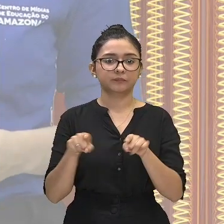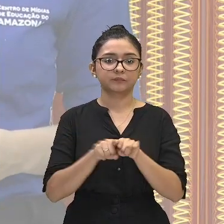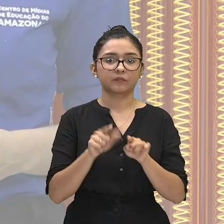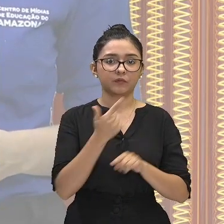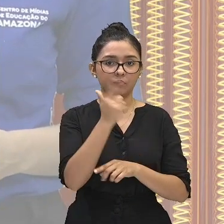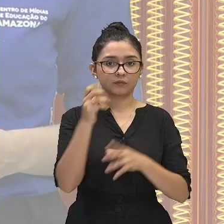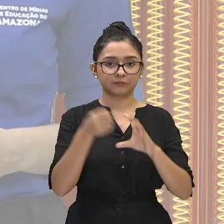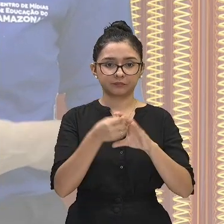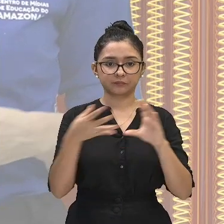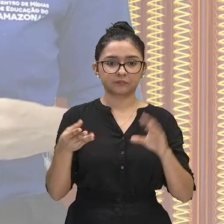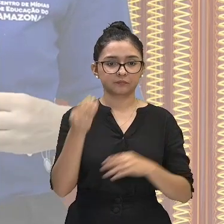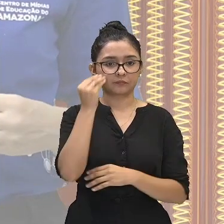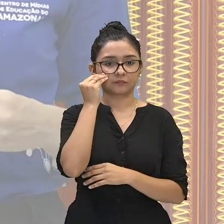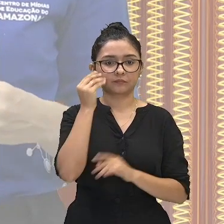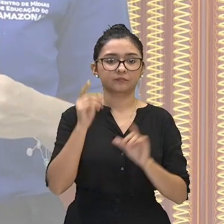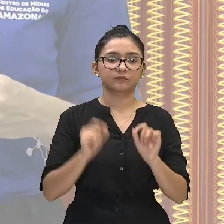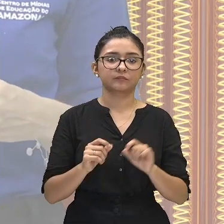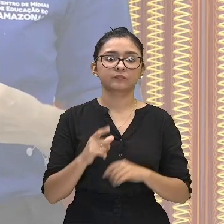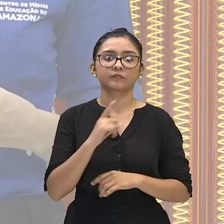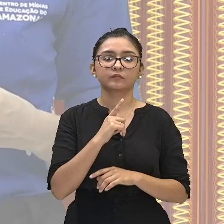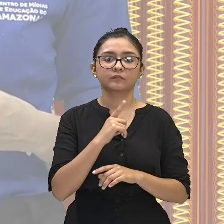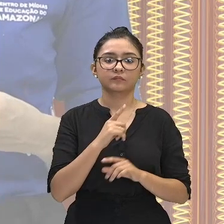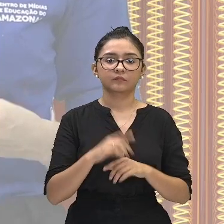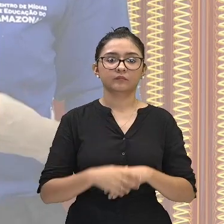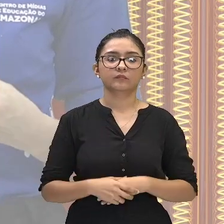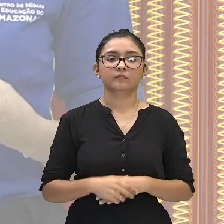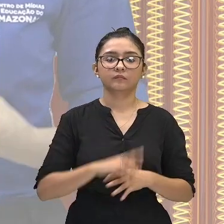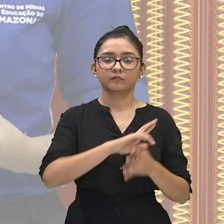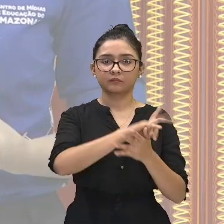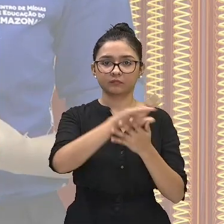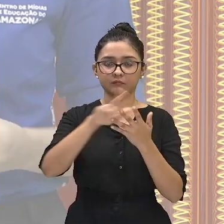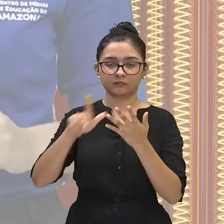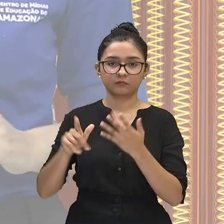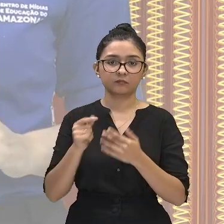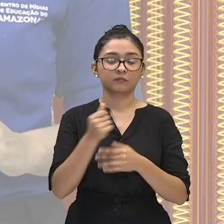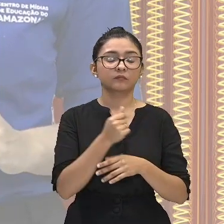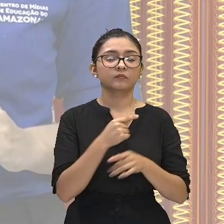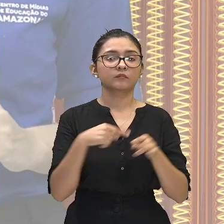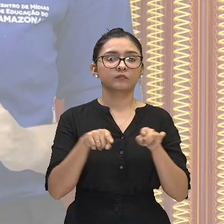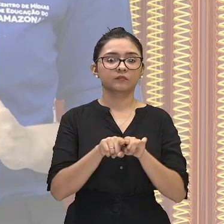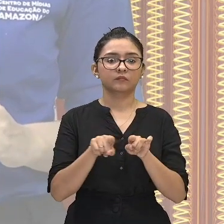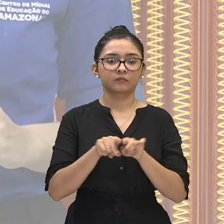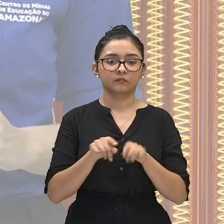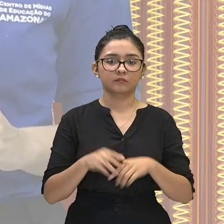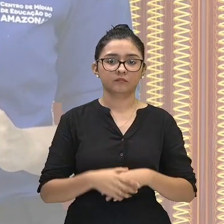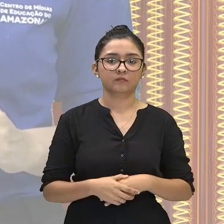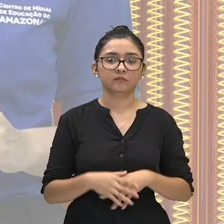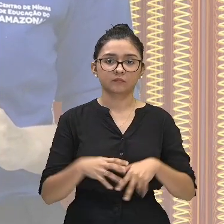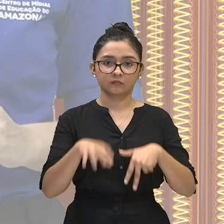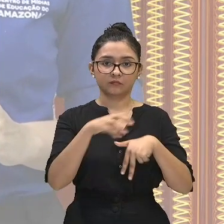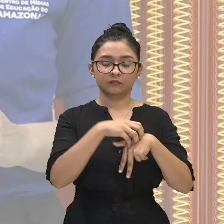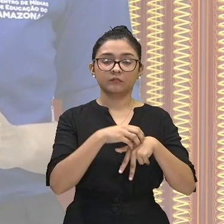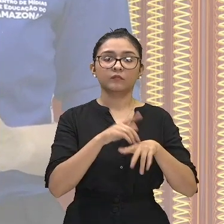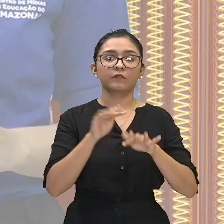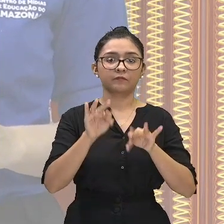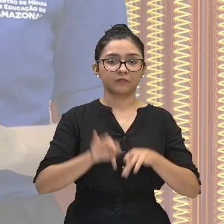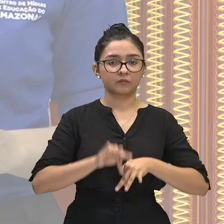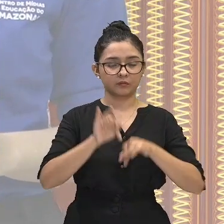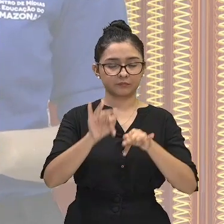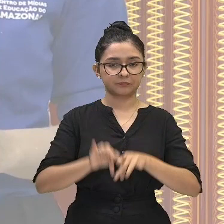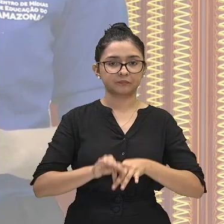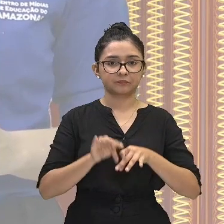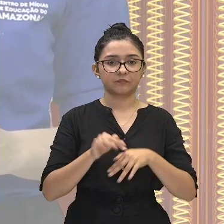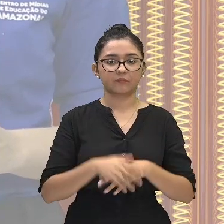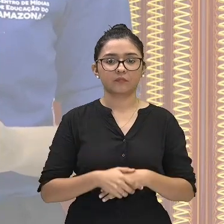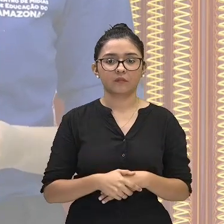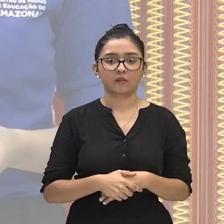vamos observar, que existe uma diversidade monetária nas monarquias feudais. Em